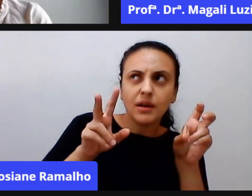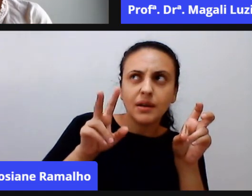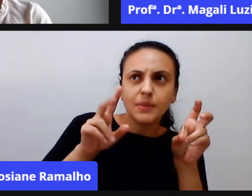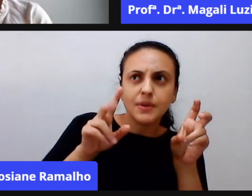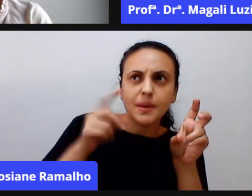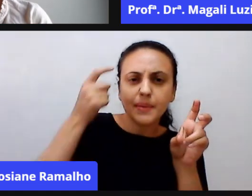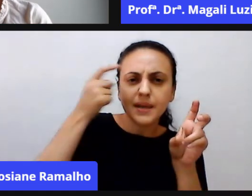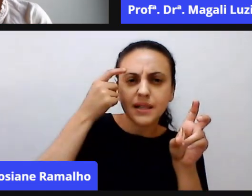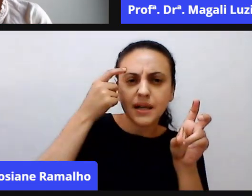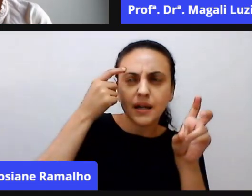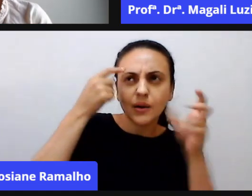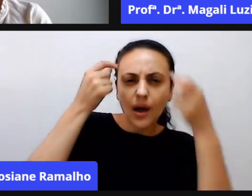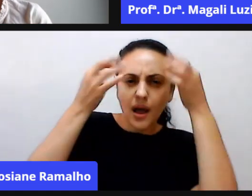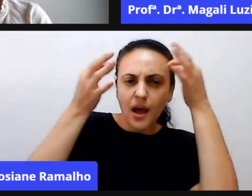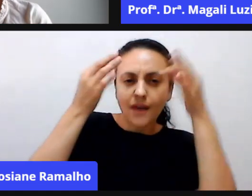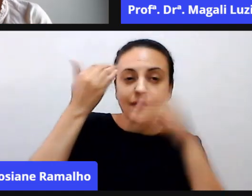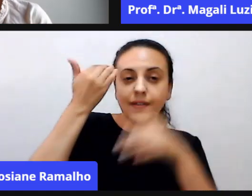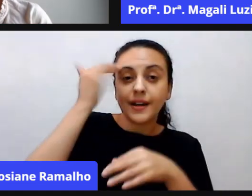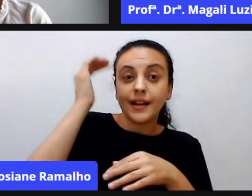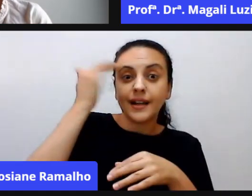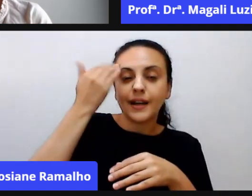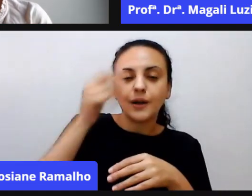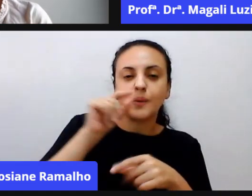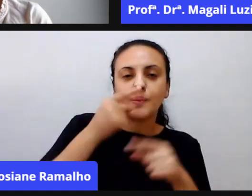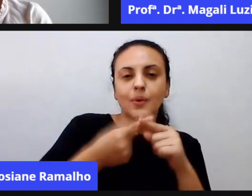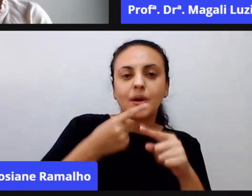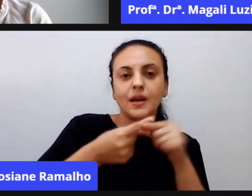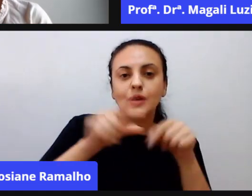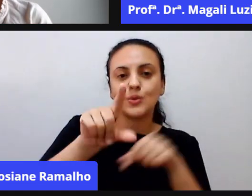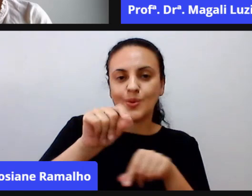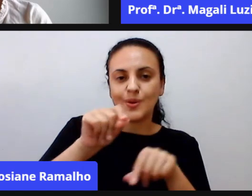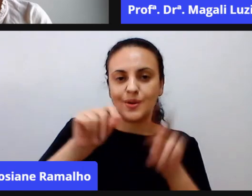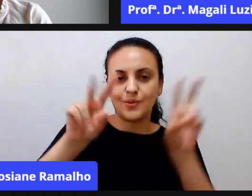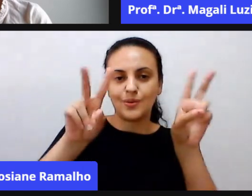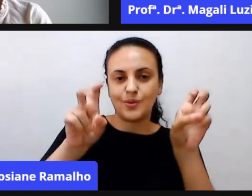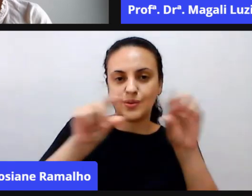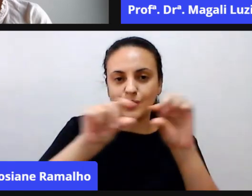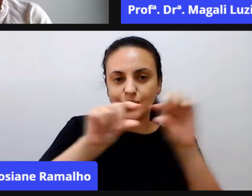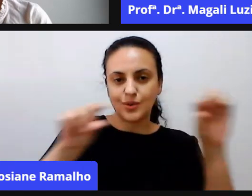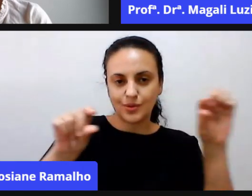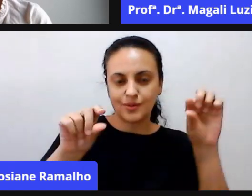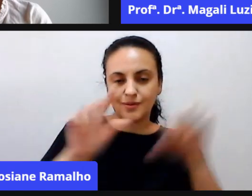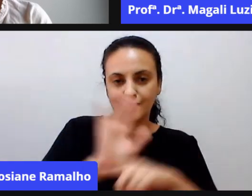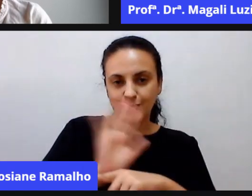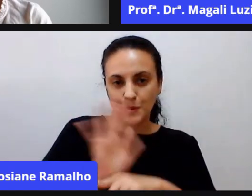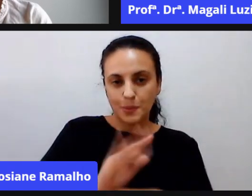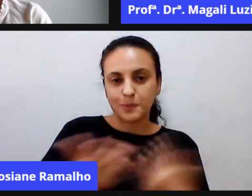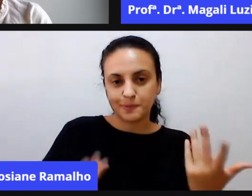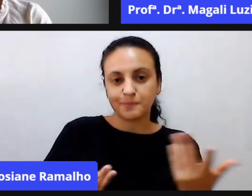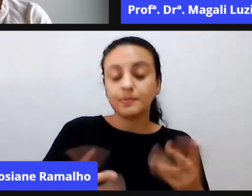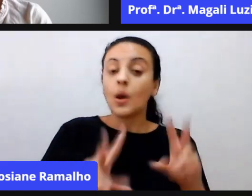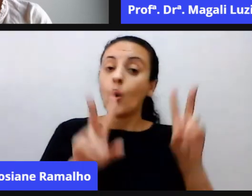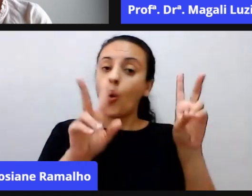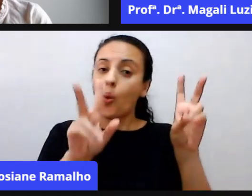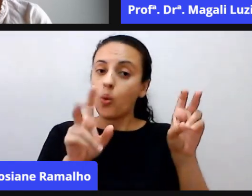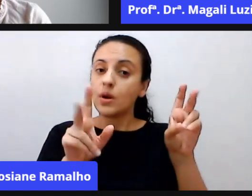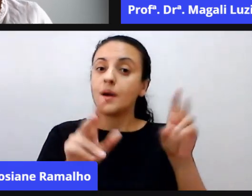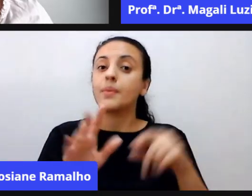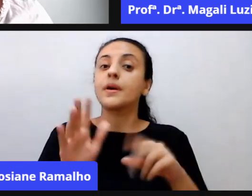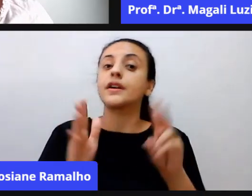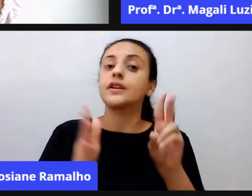diferentes, abordagens também diferentes, né? E nessa questão da indígena, questão